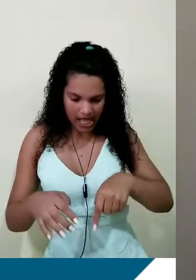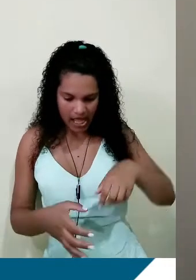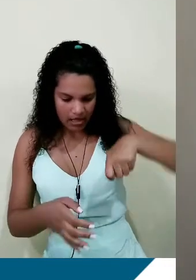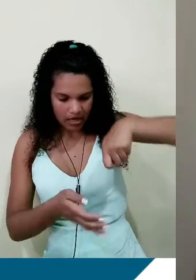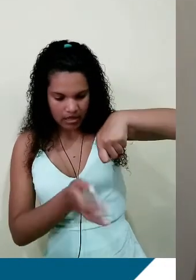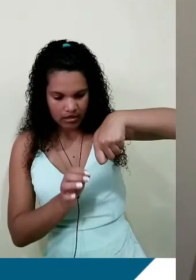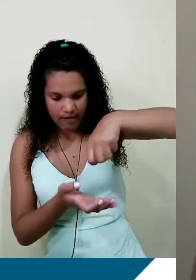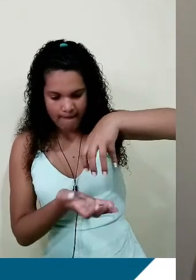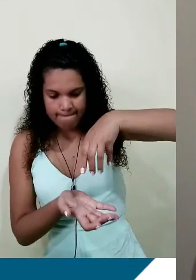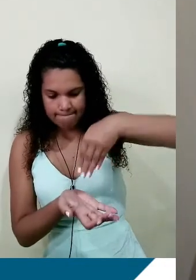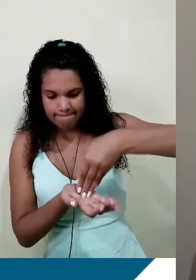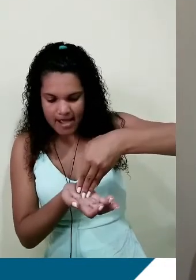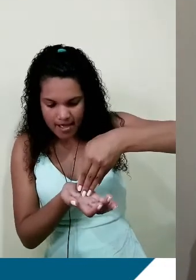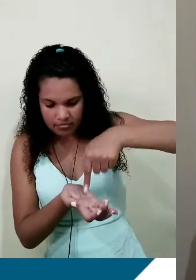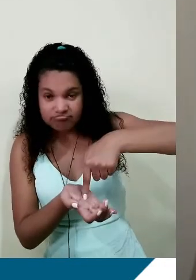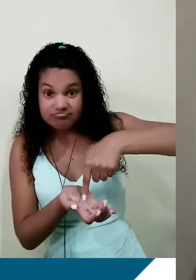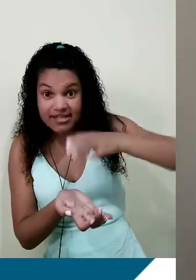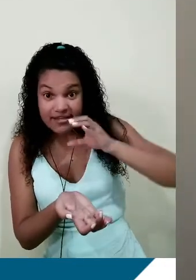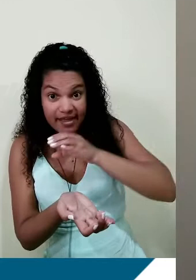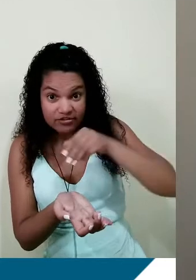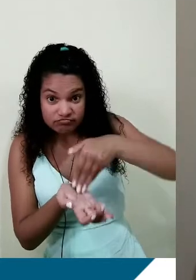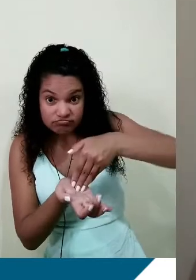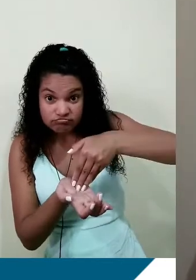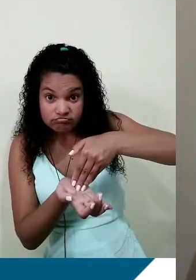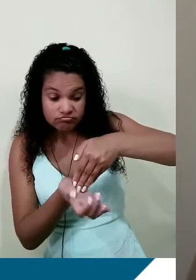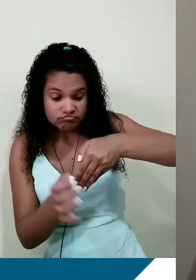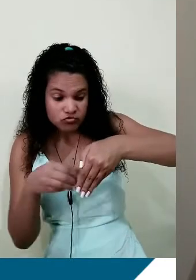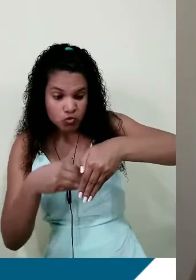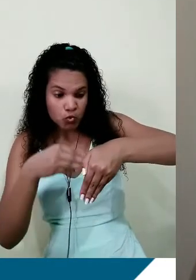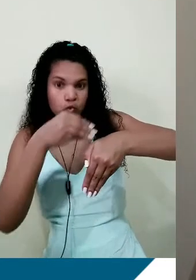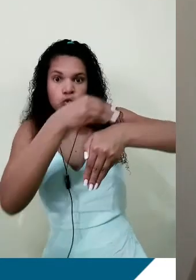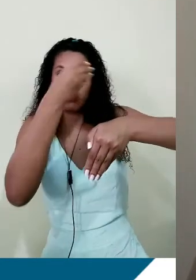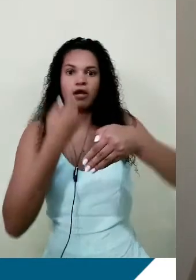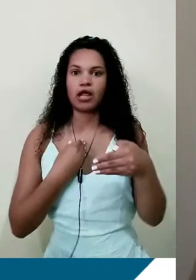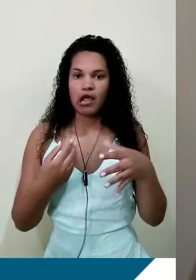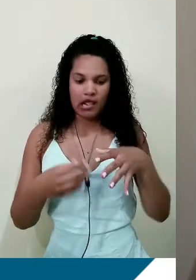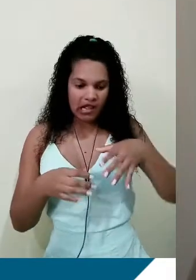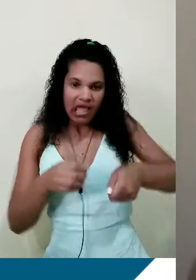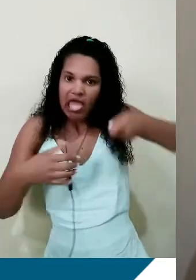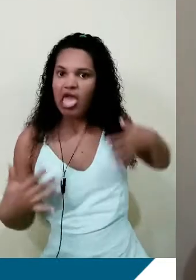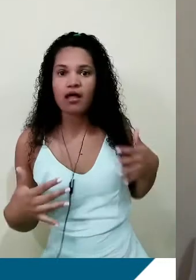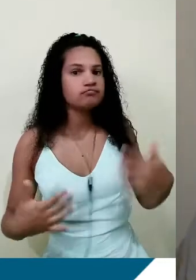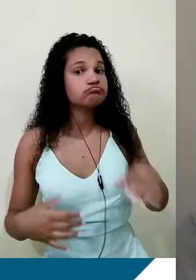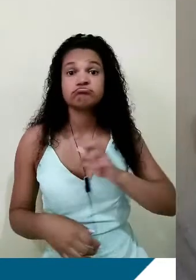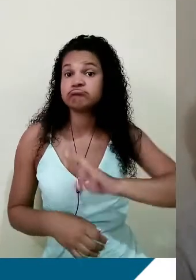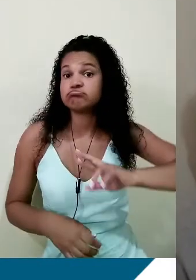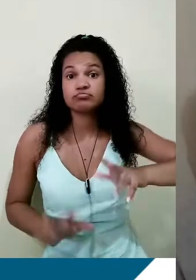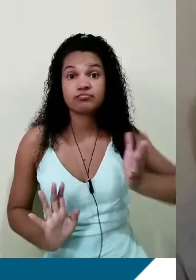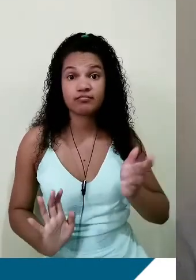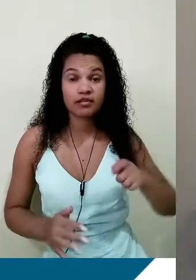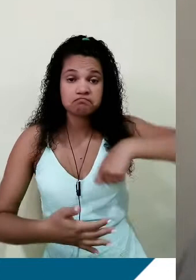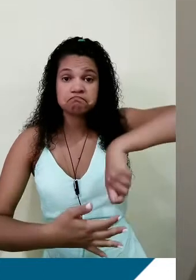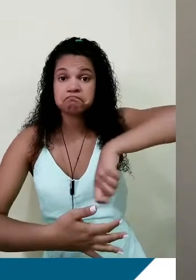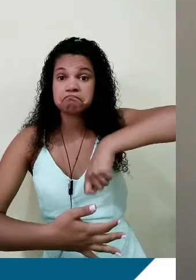chegue até a sua mão. É mais difícil o calor percorrer este caminho.